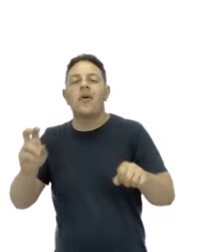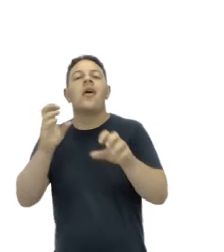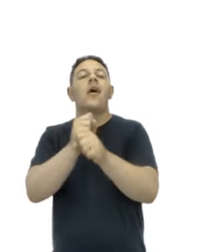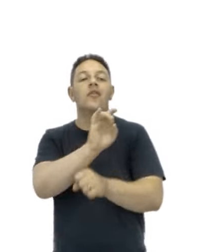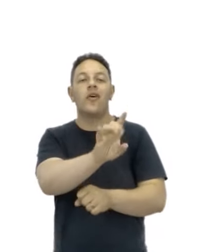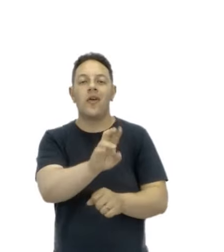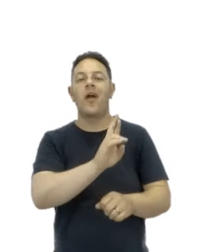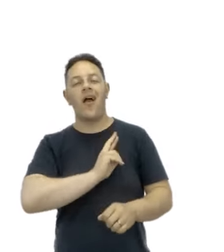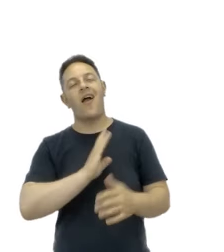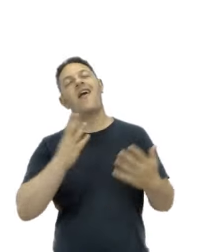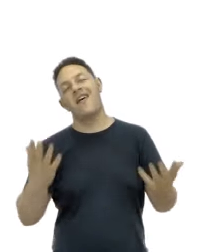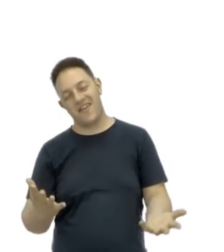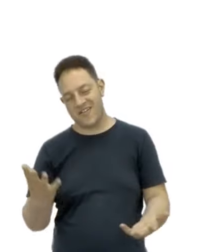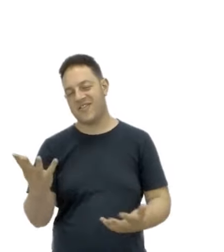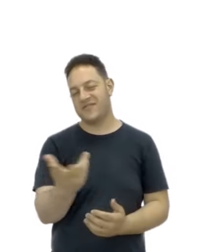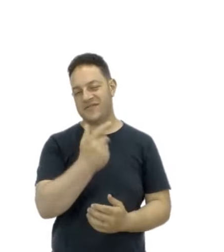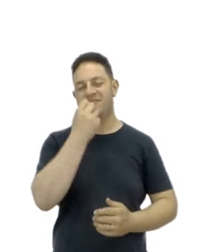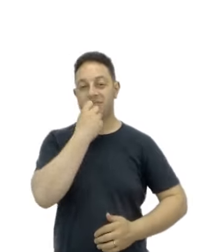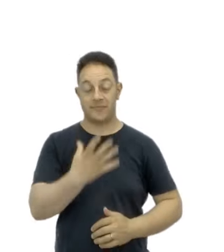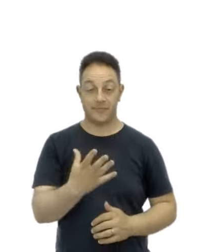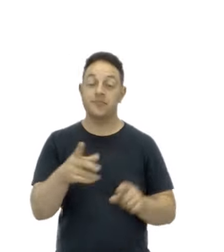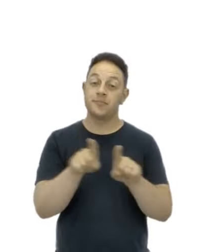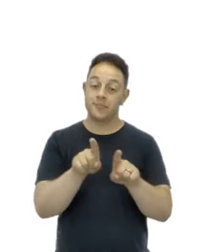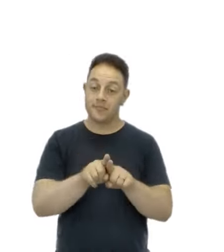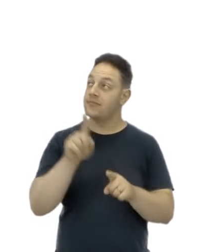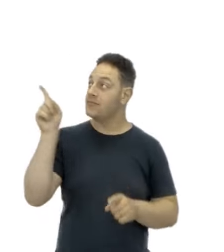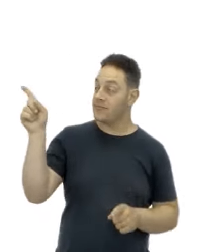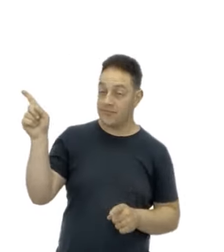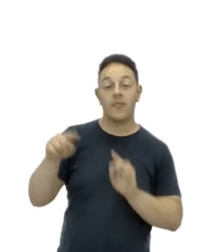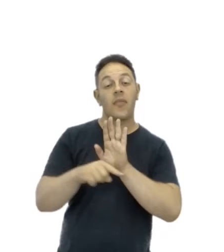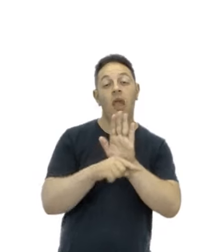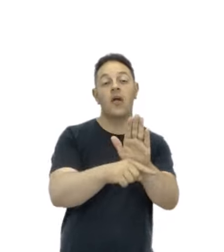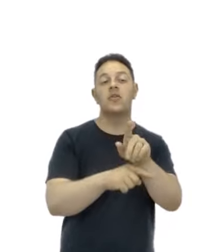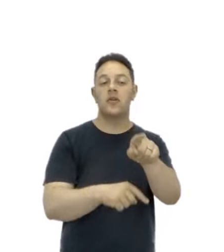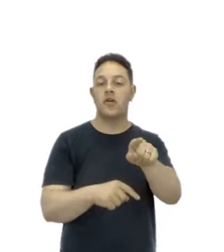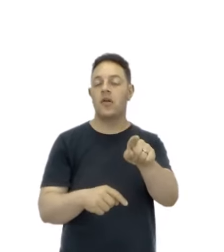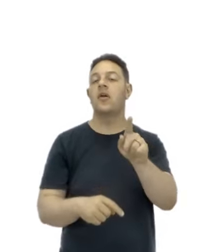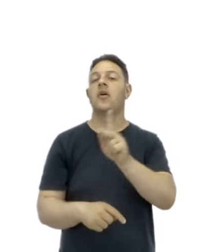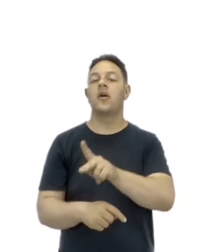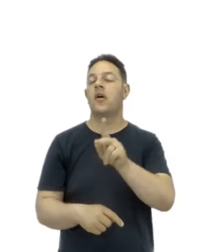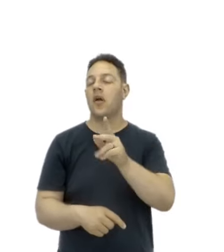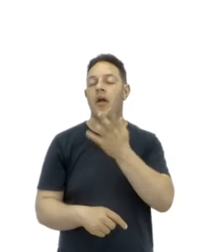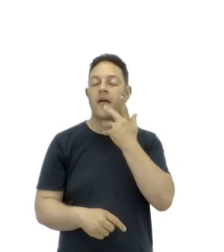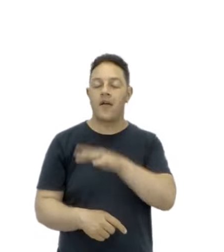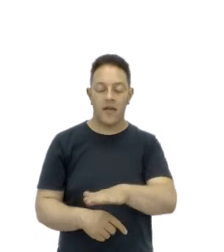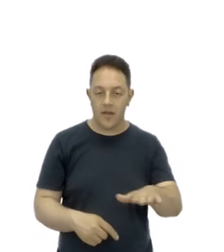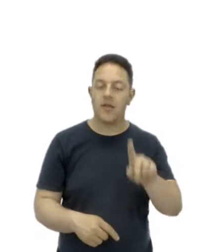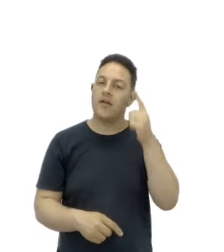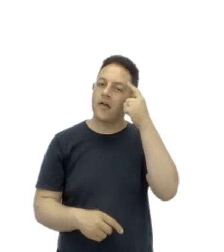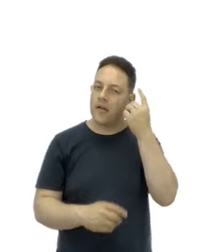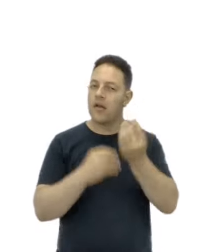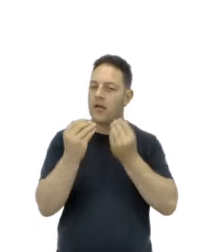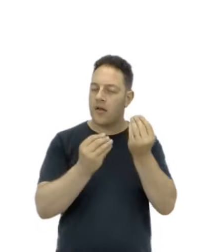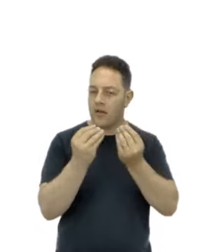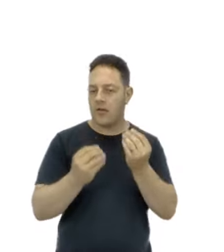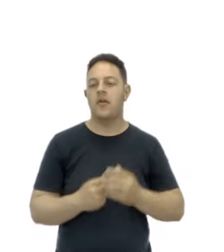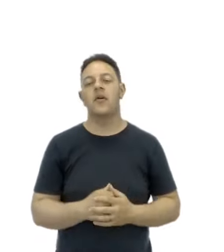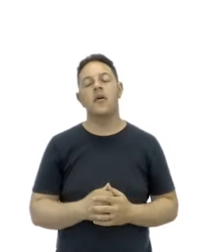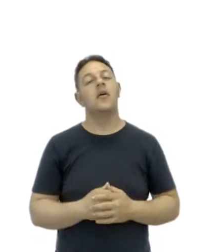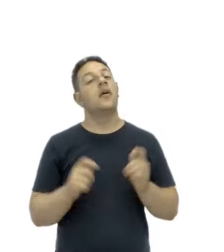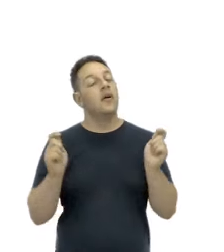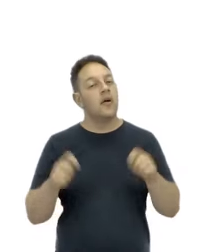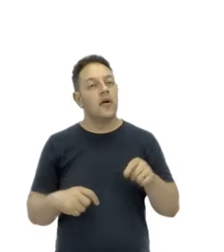E este processo também ajuda as crianças a perceber as regularidades que aparecem na proporcionalidade direta.